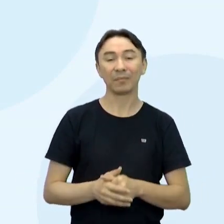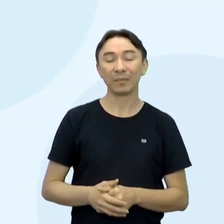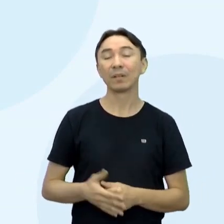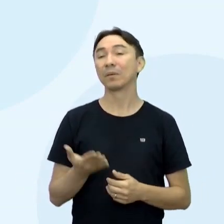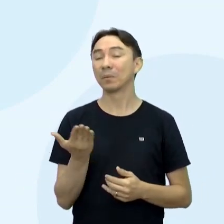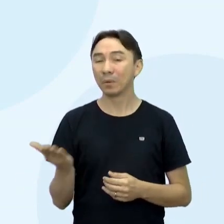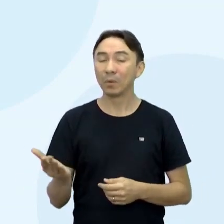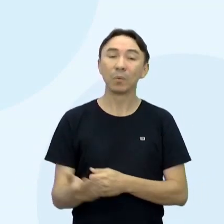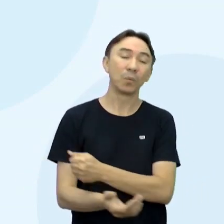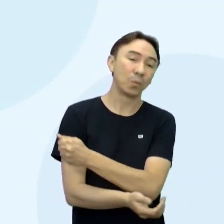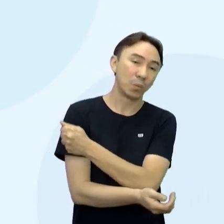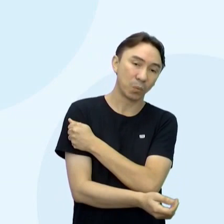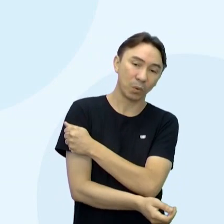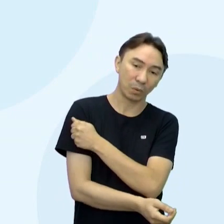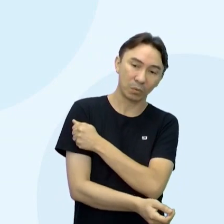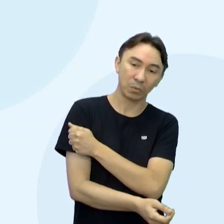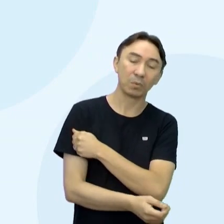deverão